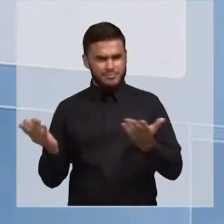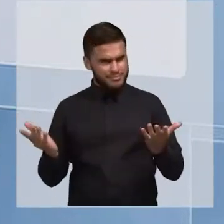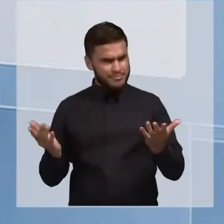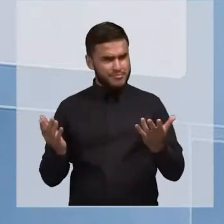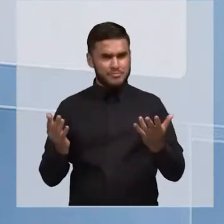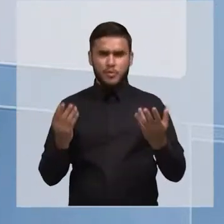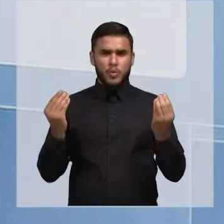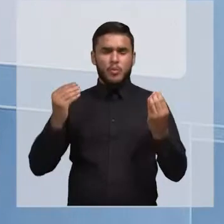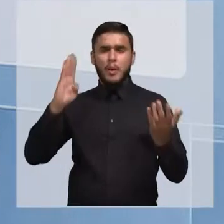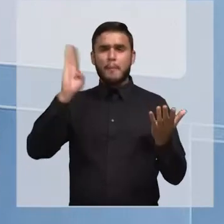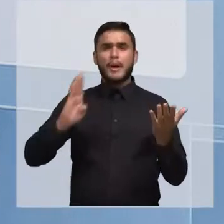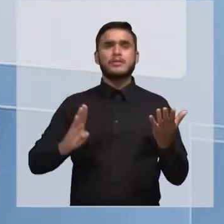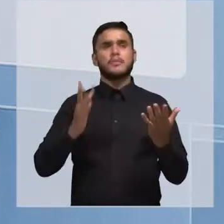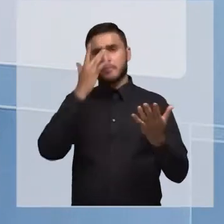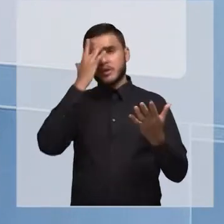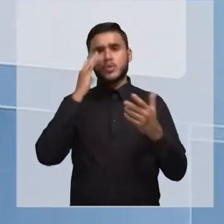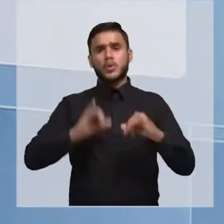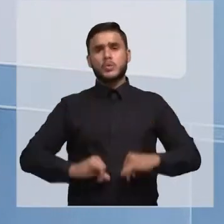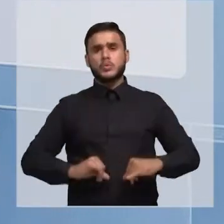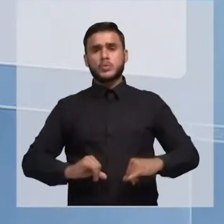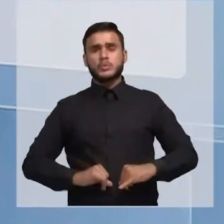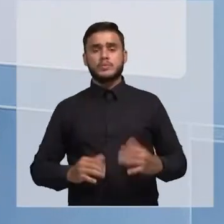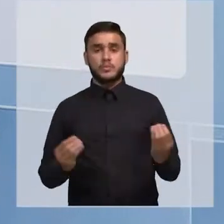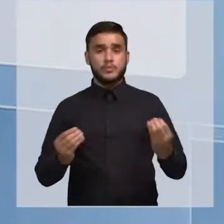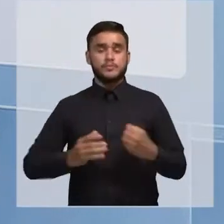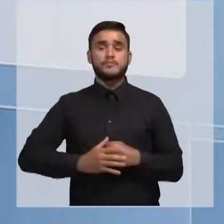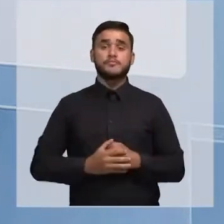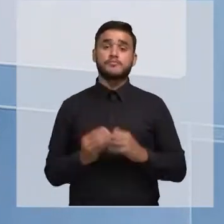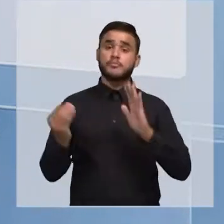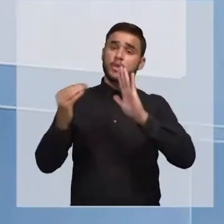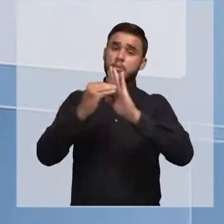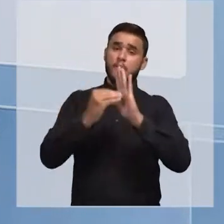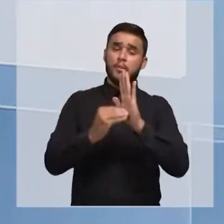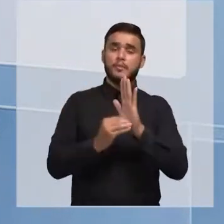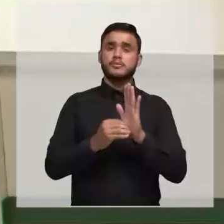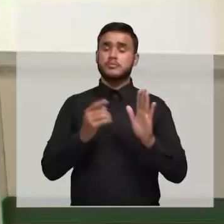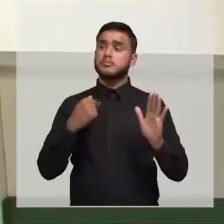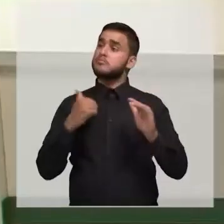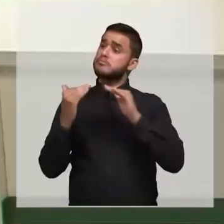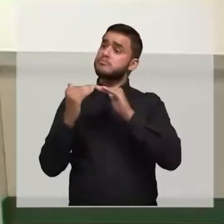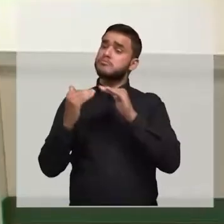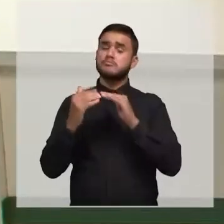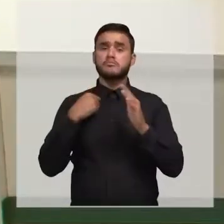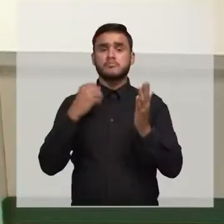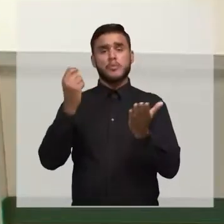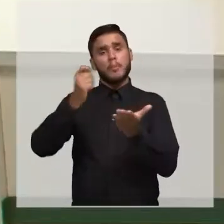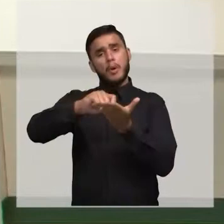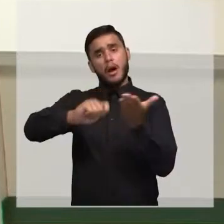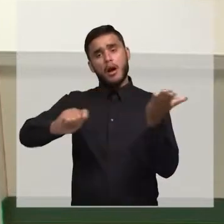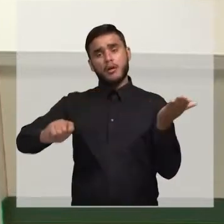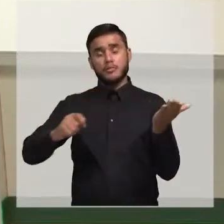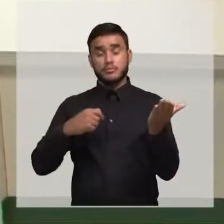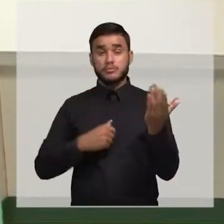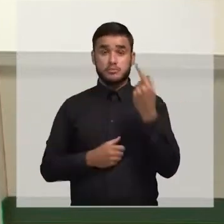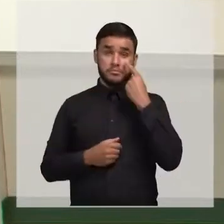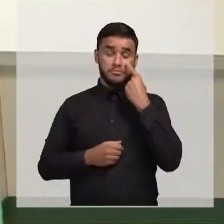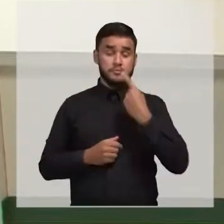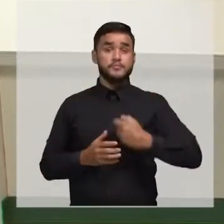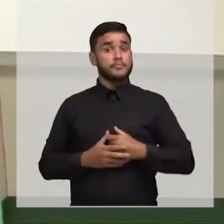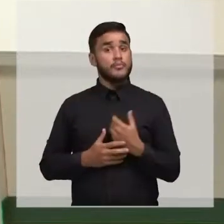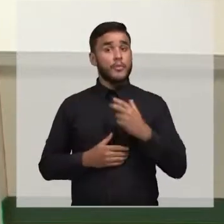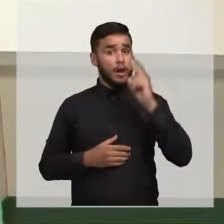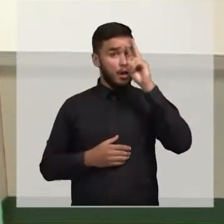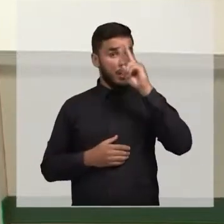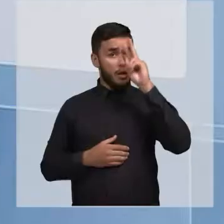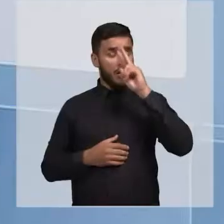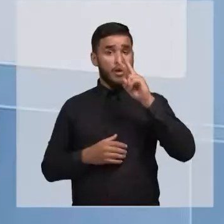eu concordo. Não sei nem se foi ele e redigiu, não. Mas tudo que foi colocado, não, eu concordo. Só quero lembrar o presidente Lula que é